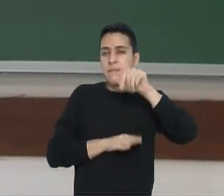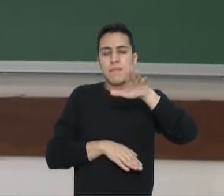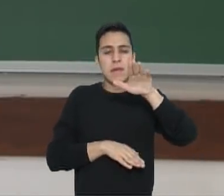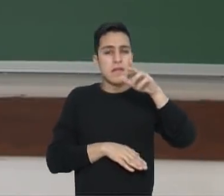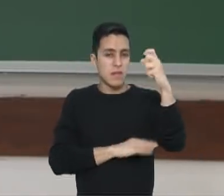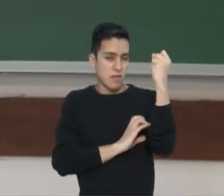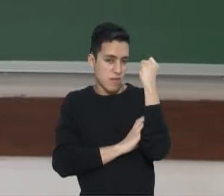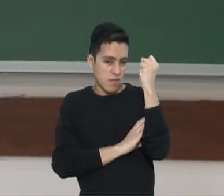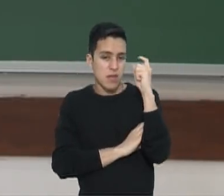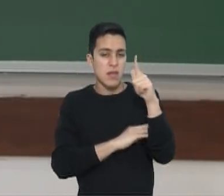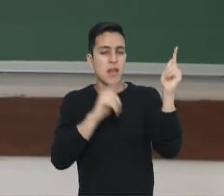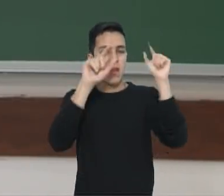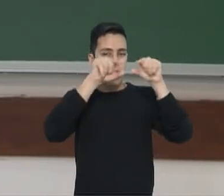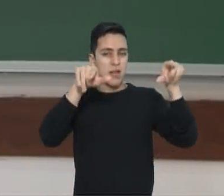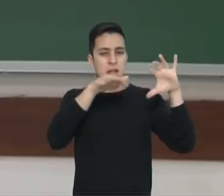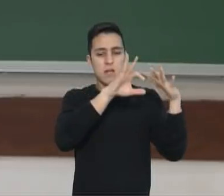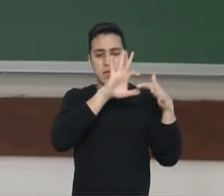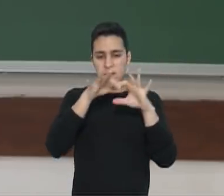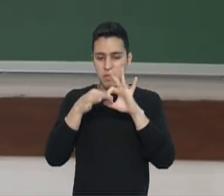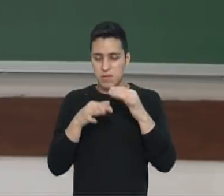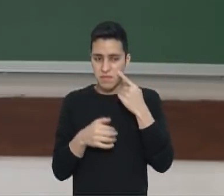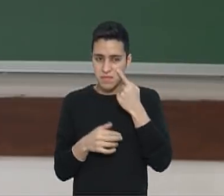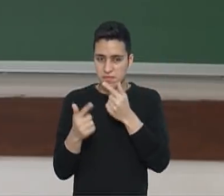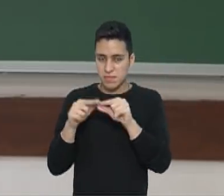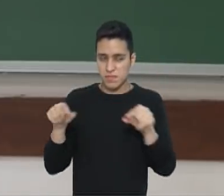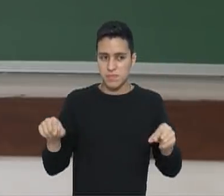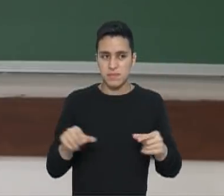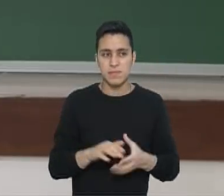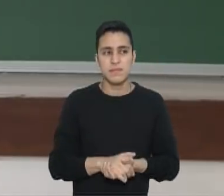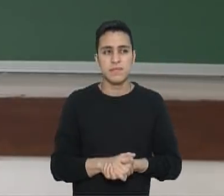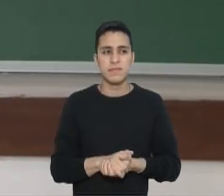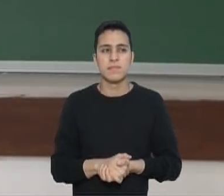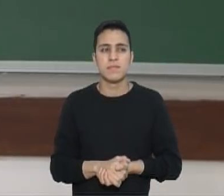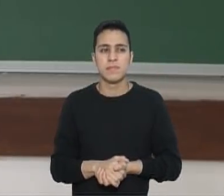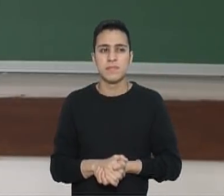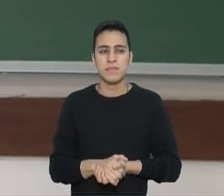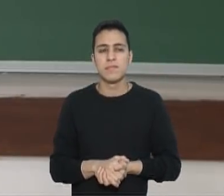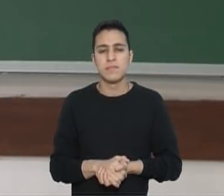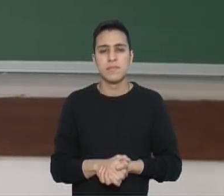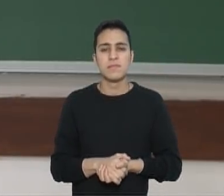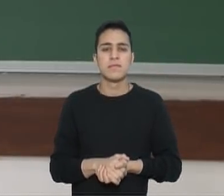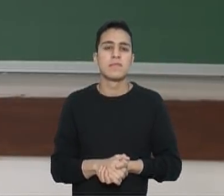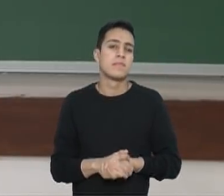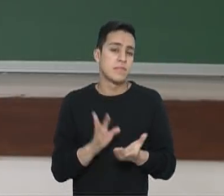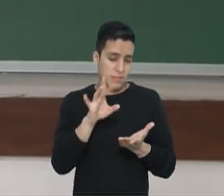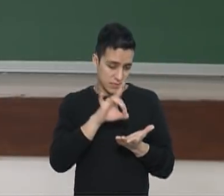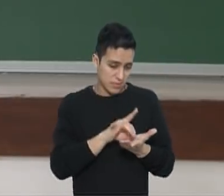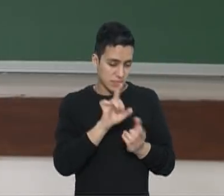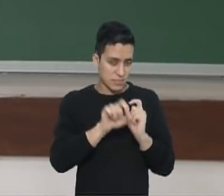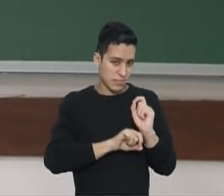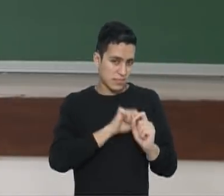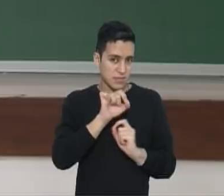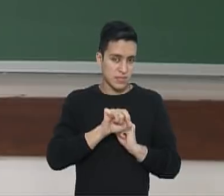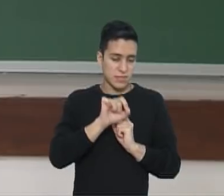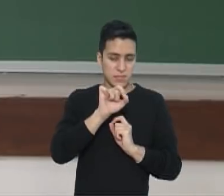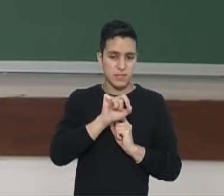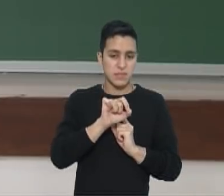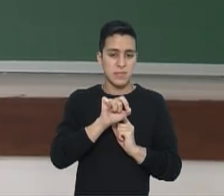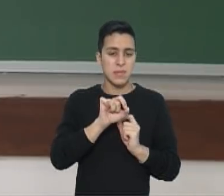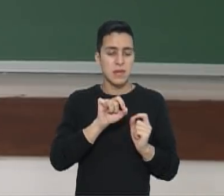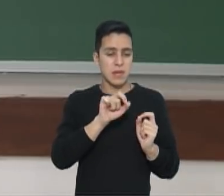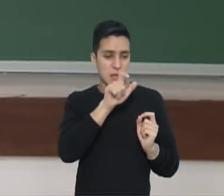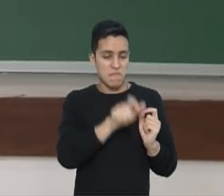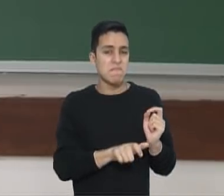forte, que é o lema olímpico, Titius, Altius, Fortius. Na verdade, a ideia do padre